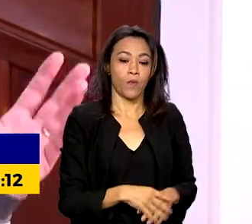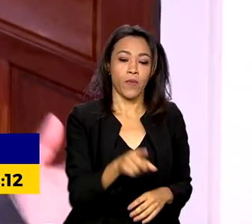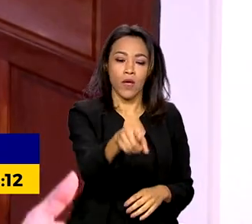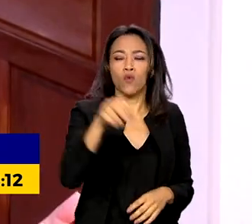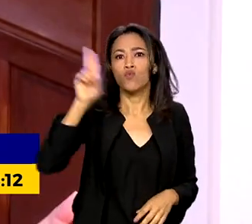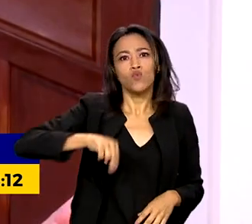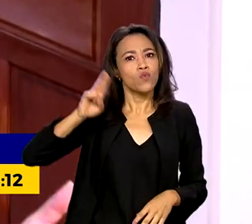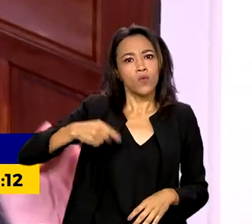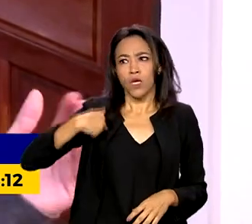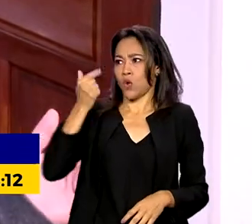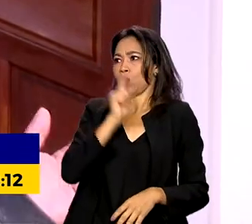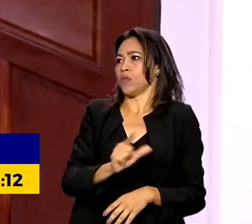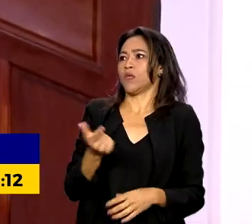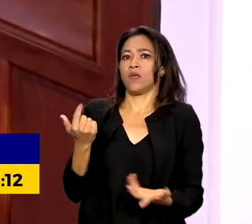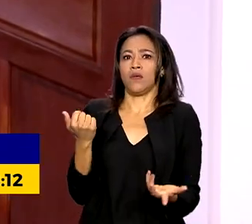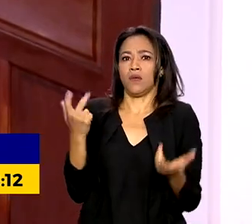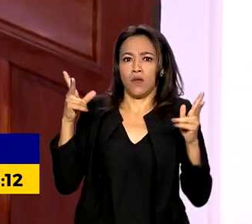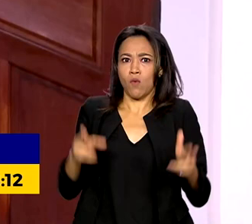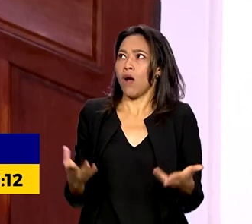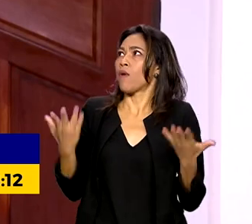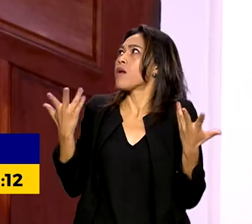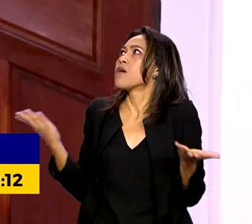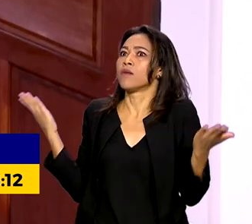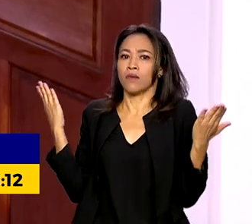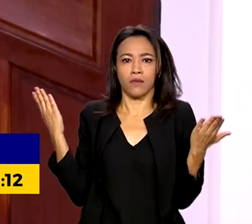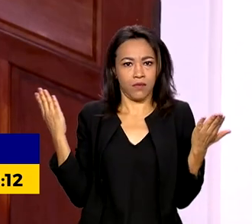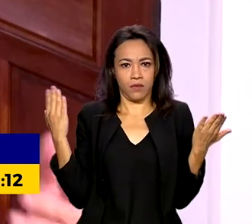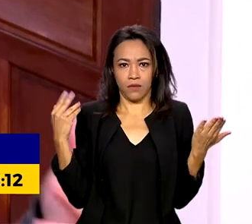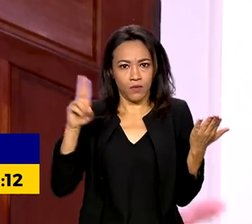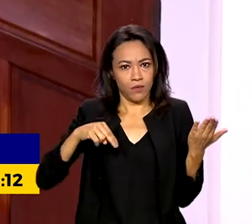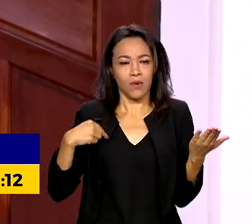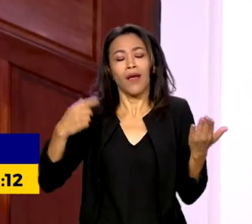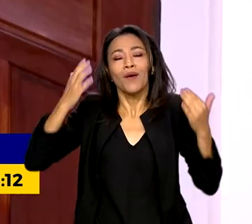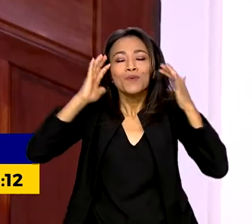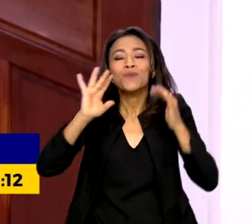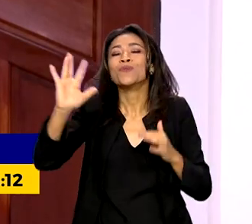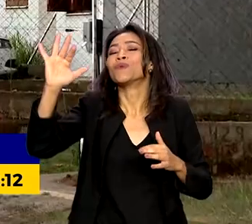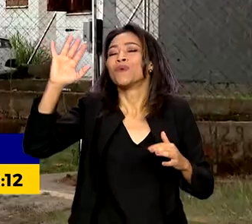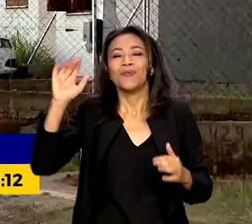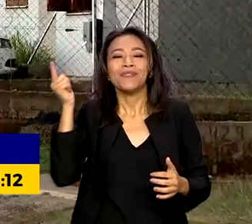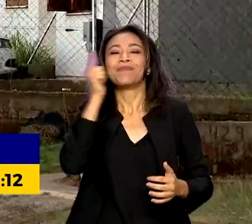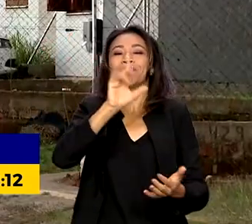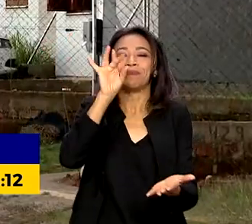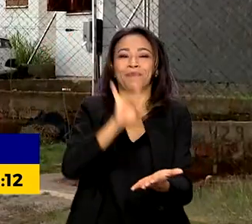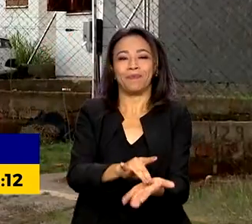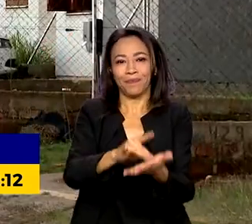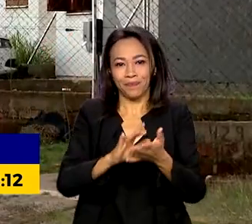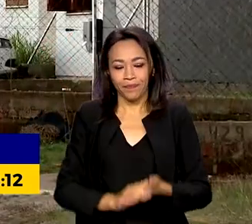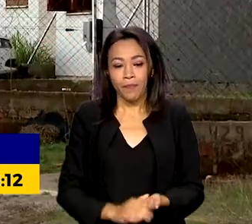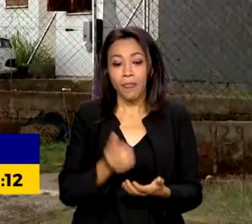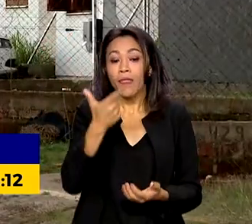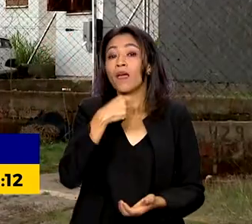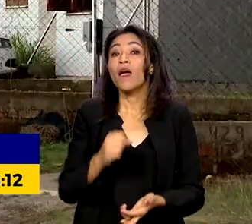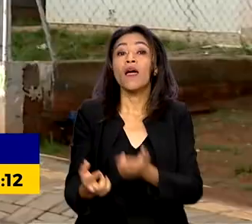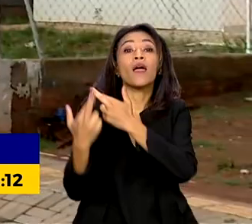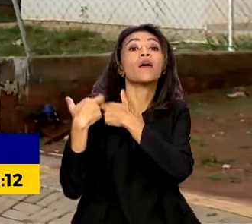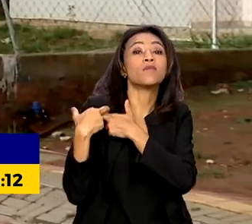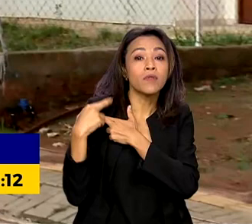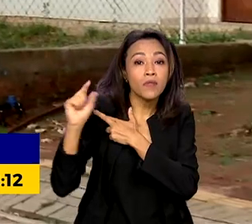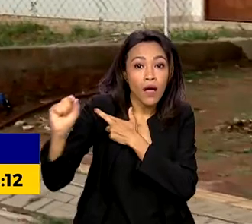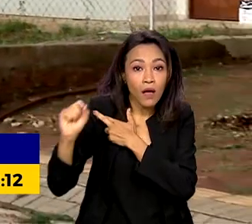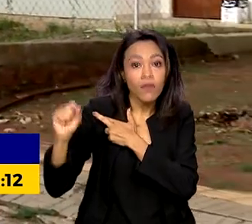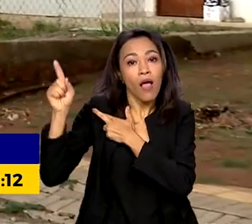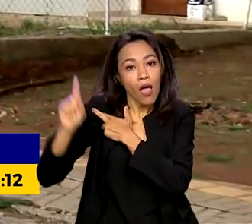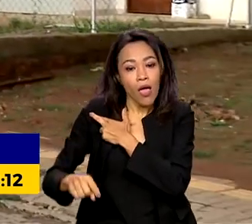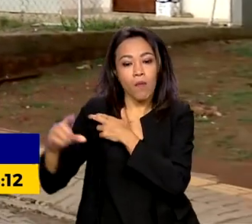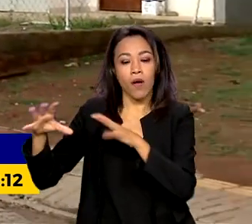conseguiria um imóvel do jeito que está sendo aqui, entendeu? É um sonho realizado. A responsável pelo residencial é a